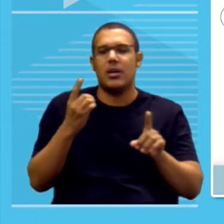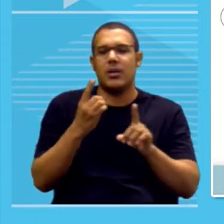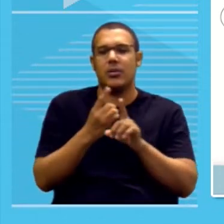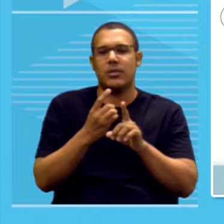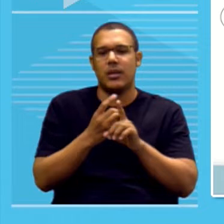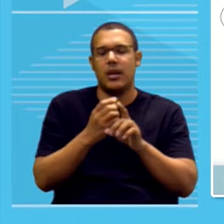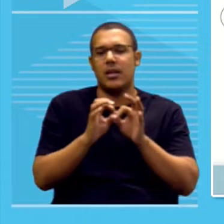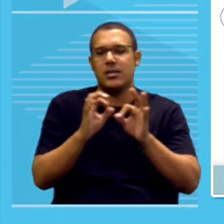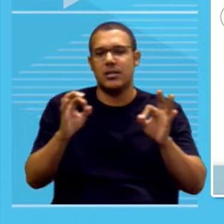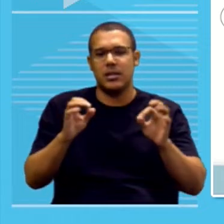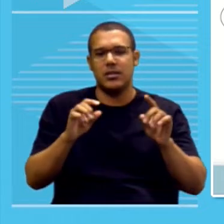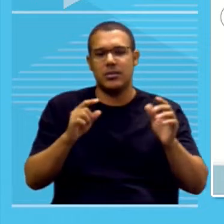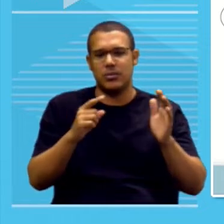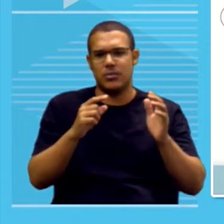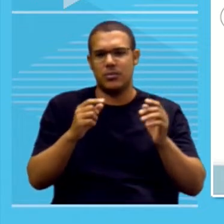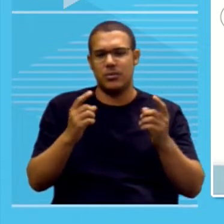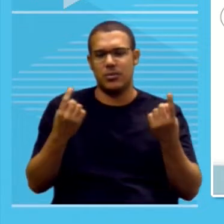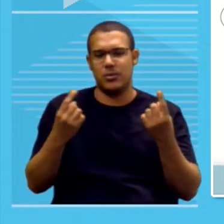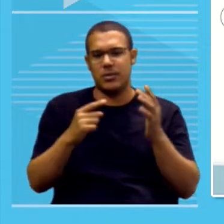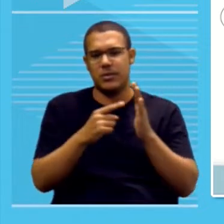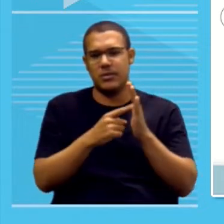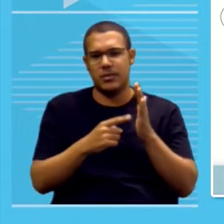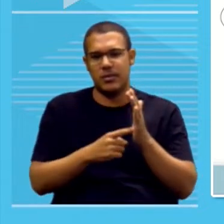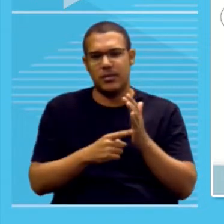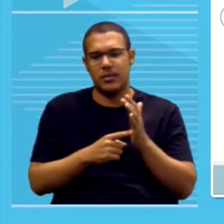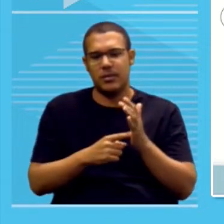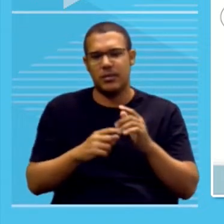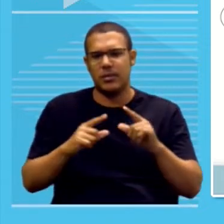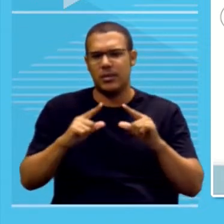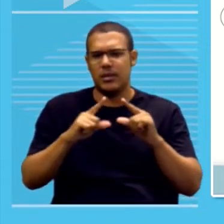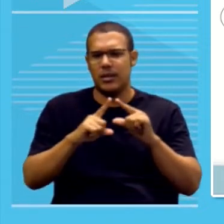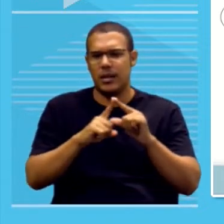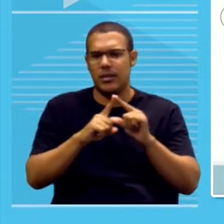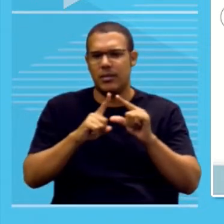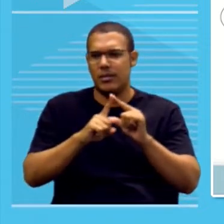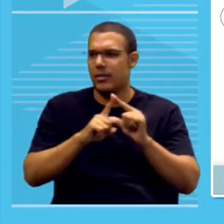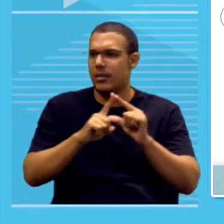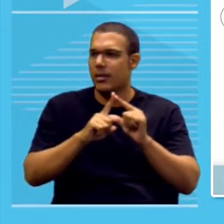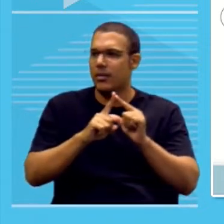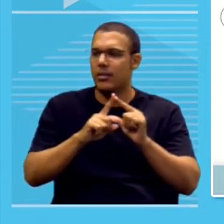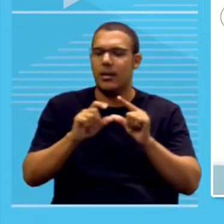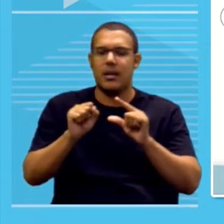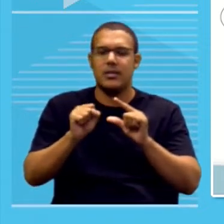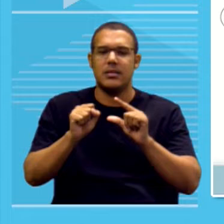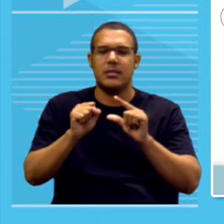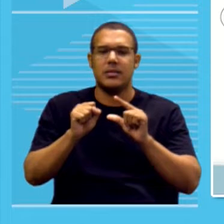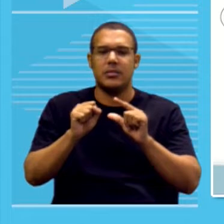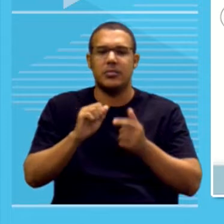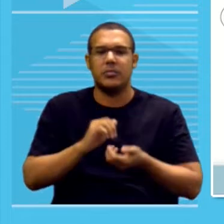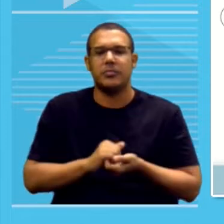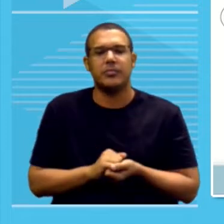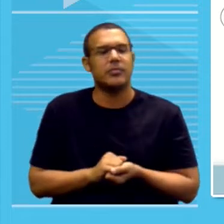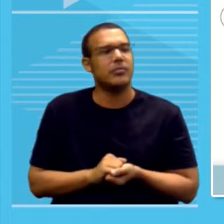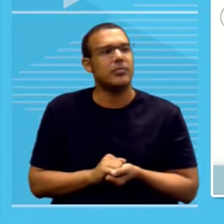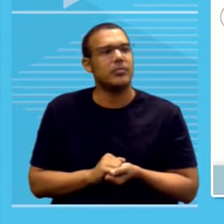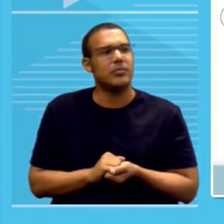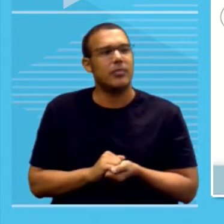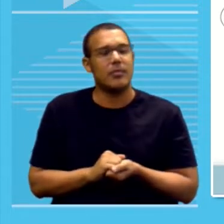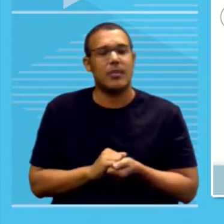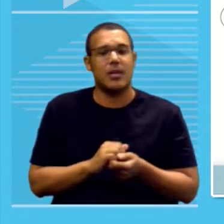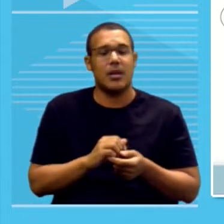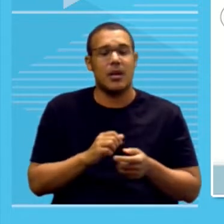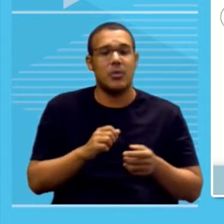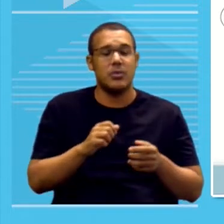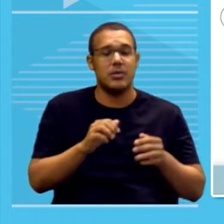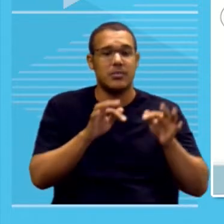entre dois pontos de um tal de um cara chamado deltas Pois é o delta s é o espaço final